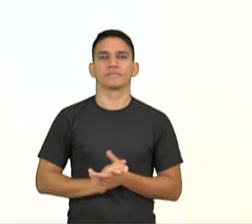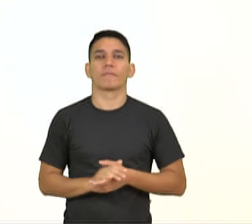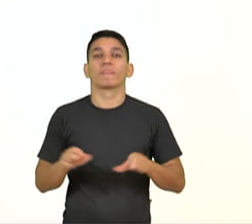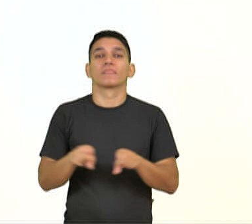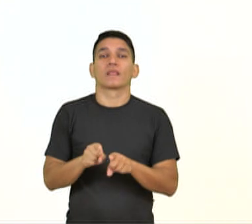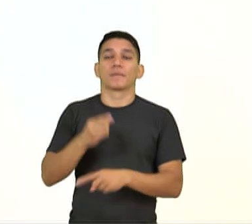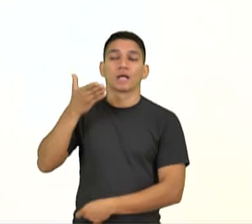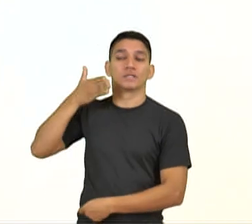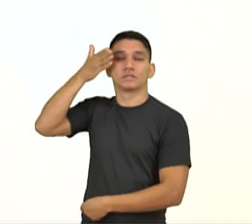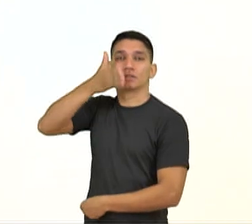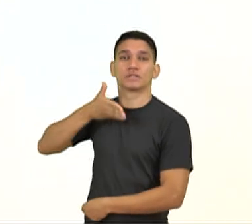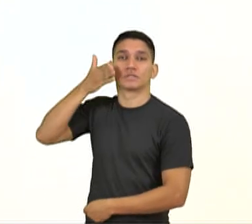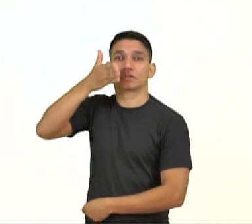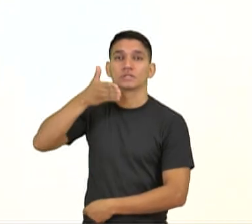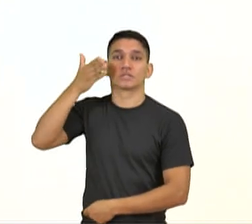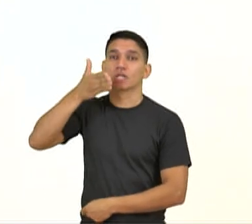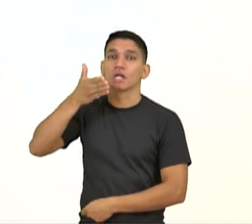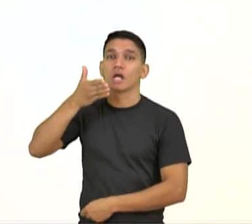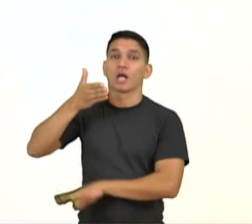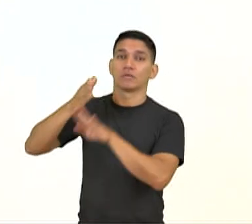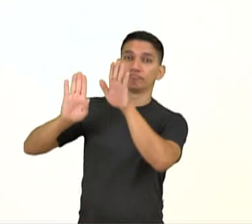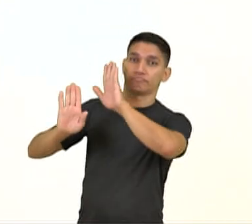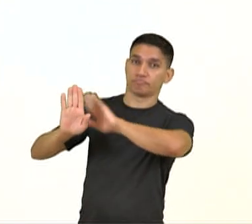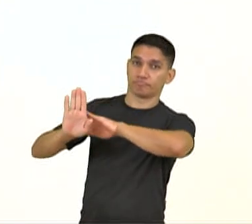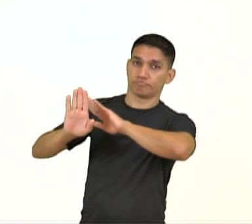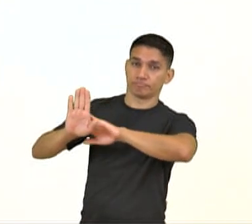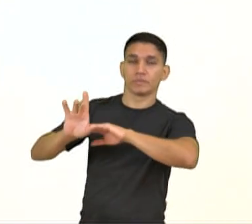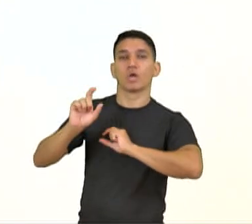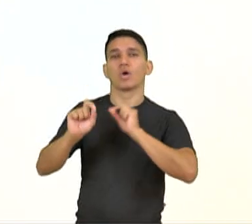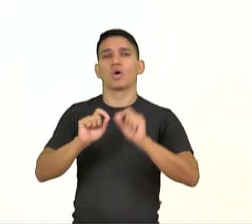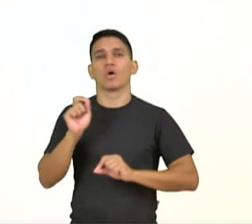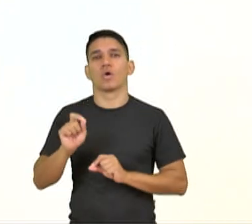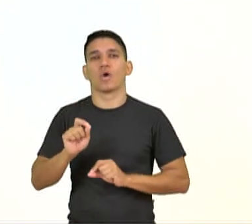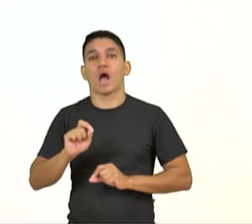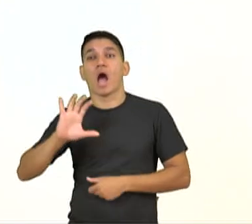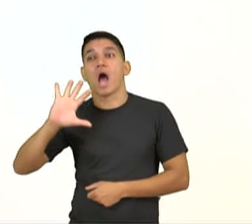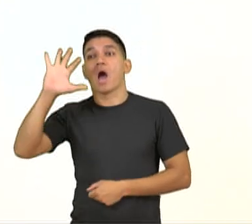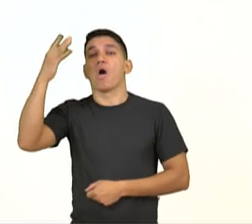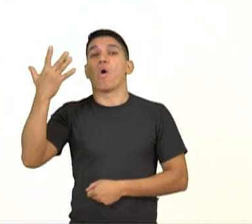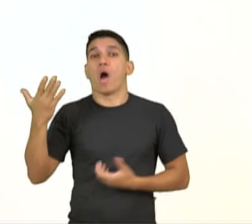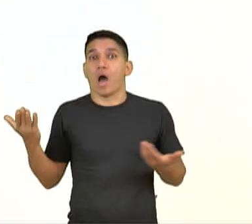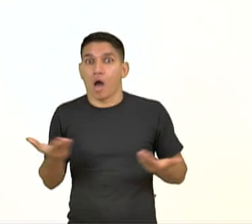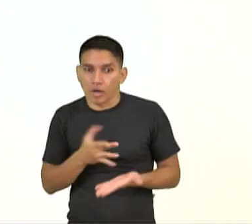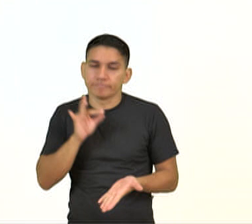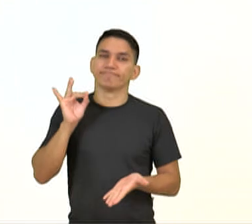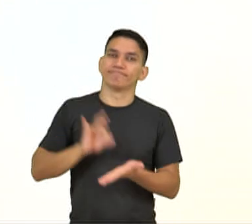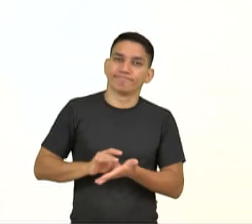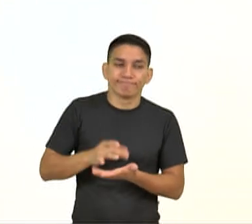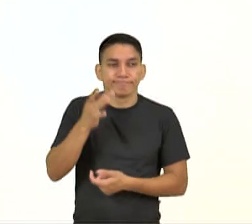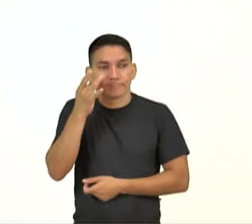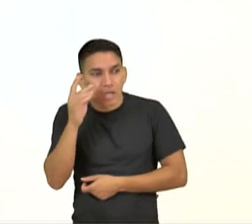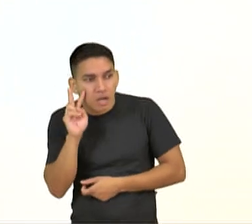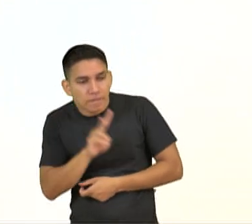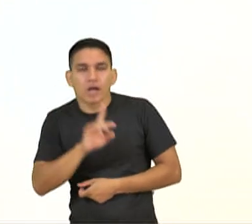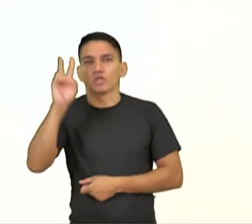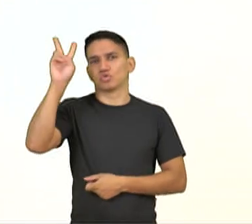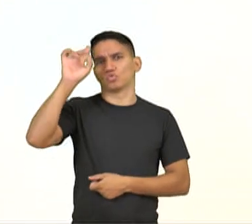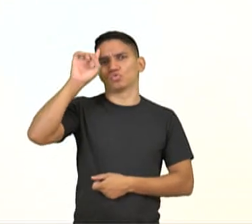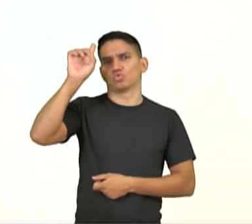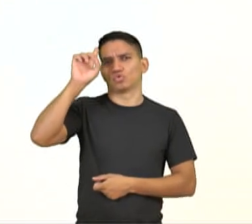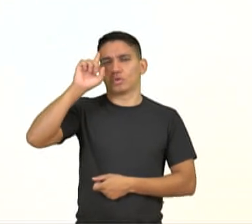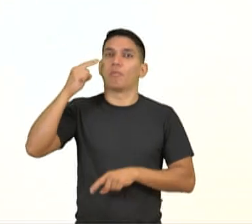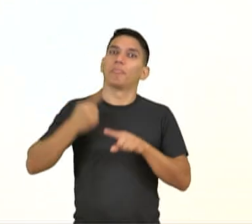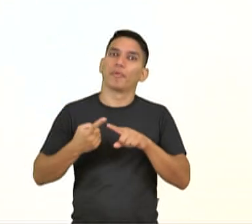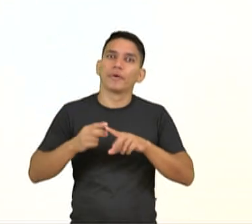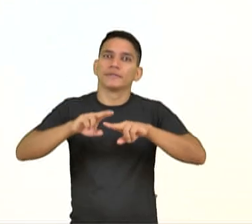discurso é indireto, fatos reais, atuais e cotidianos, porque esse é o texto